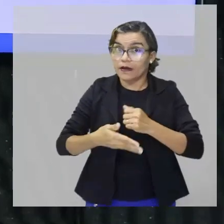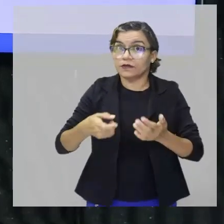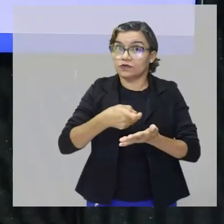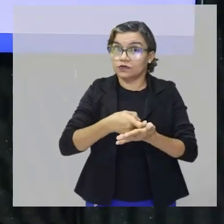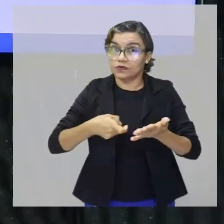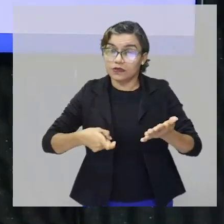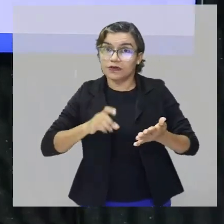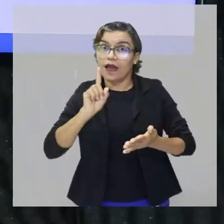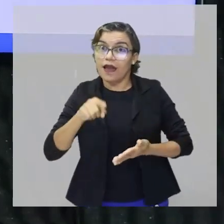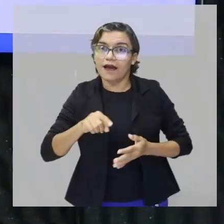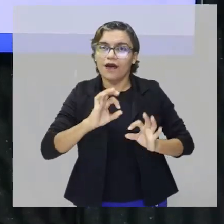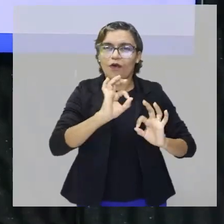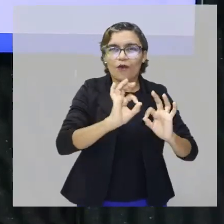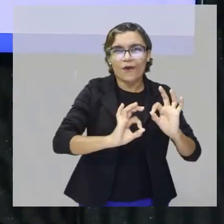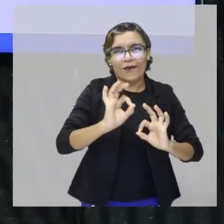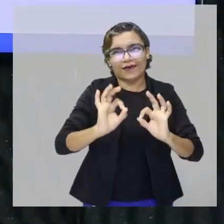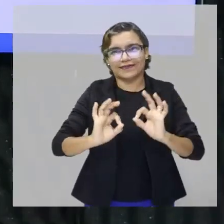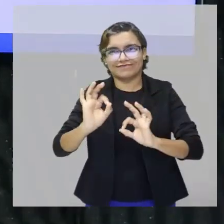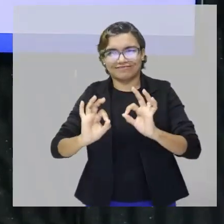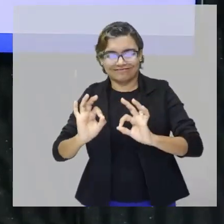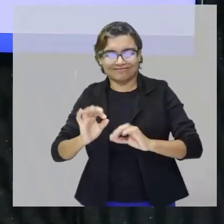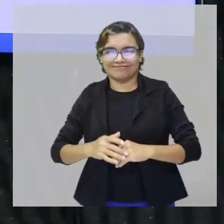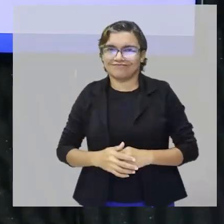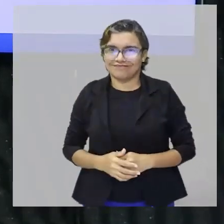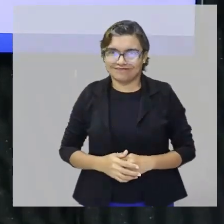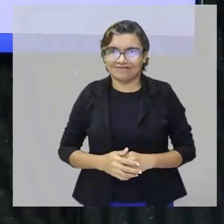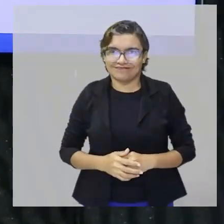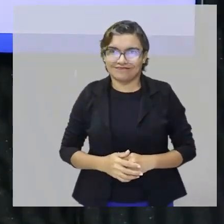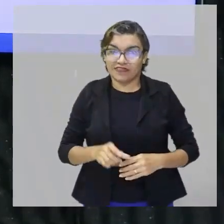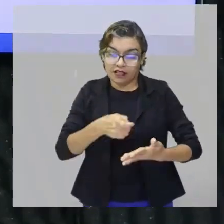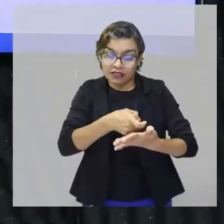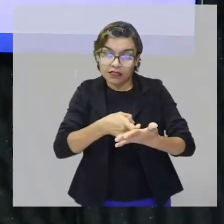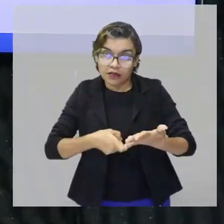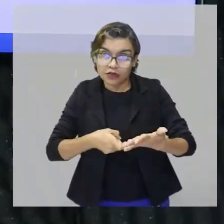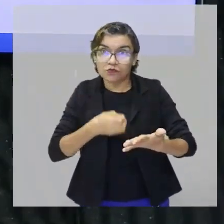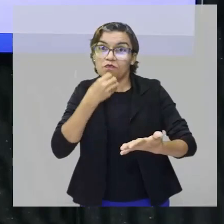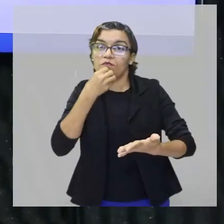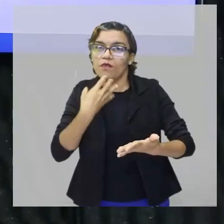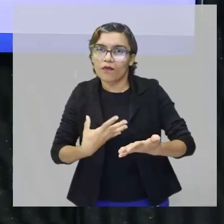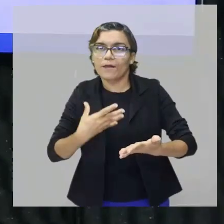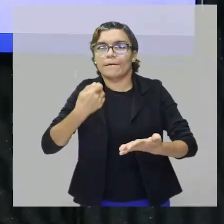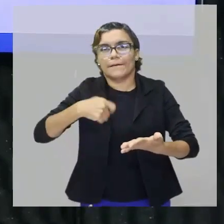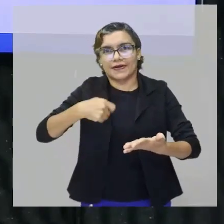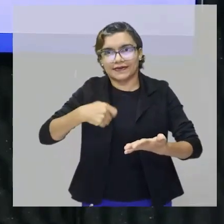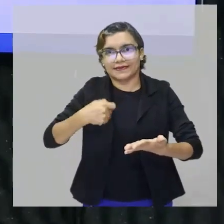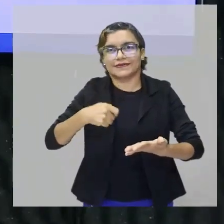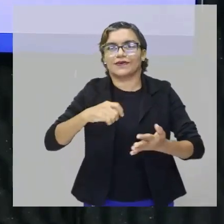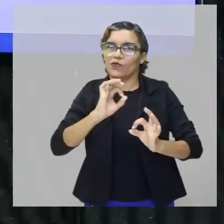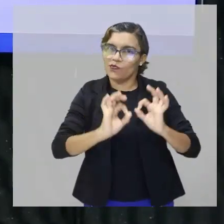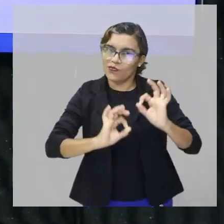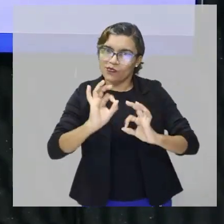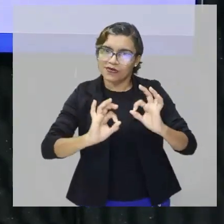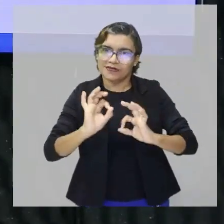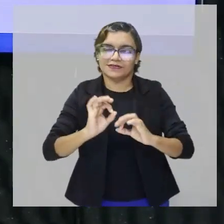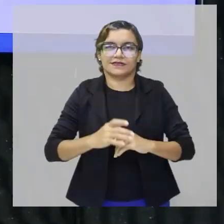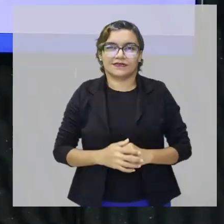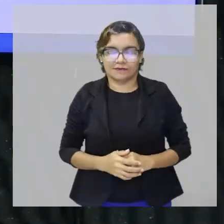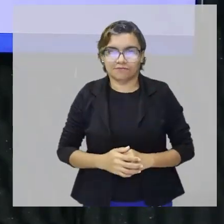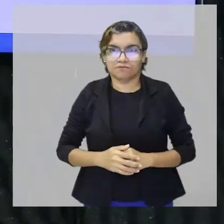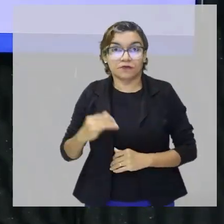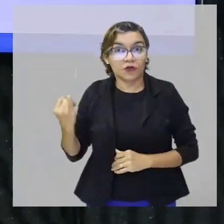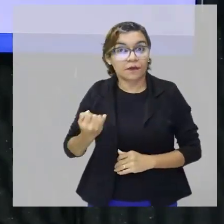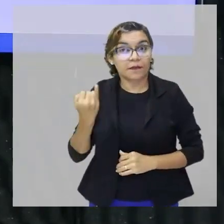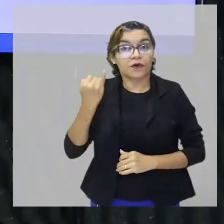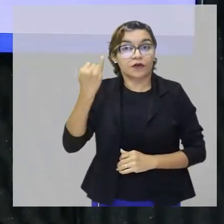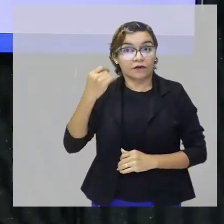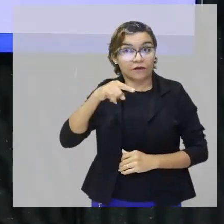a organização. Não existe bom texto sem organização. Ela é essencial para que